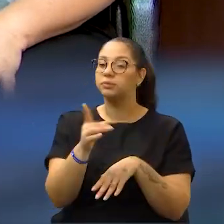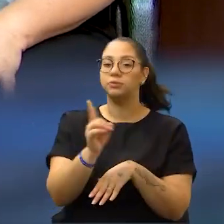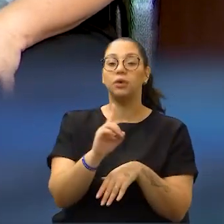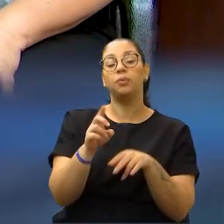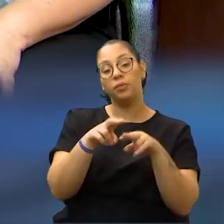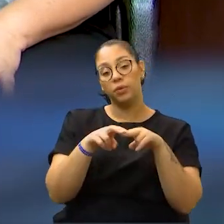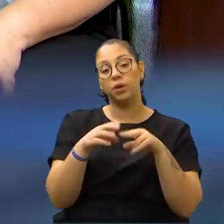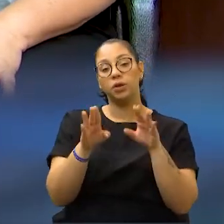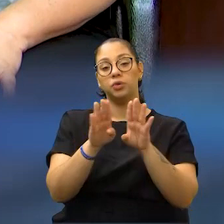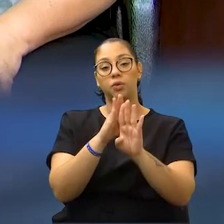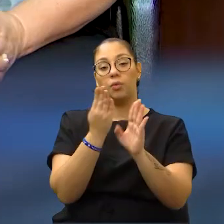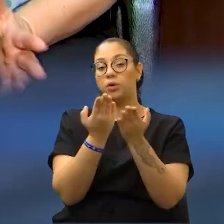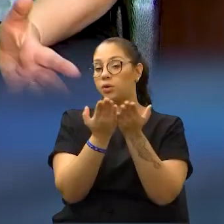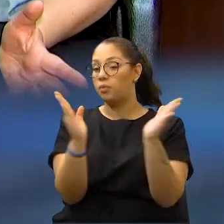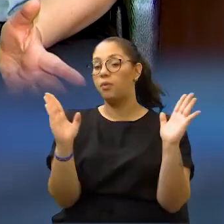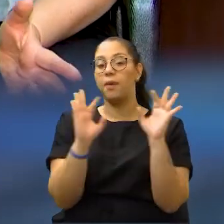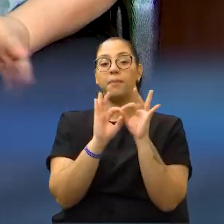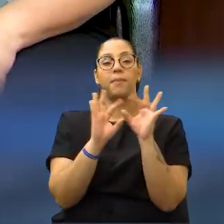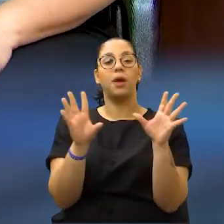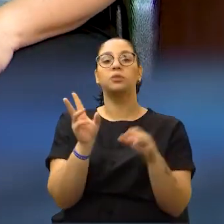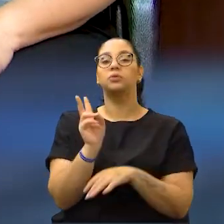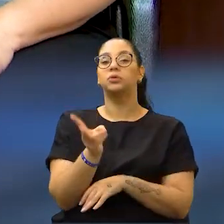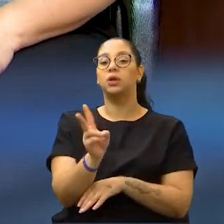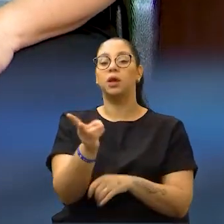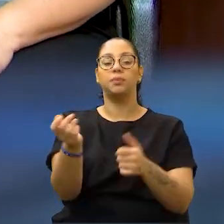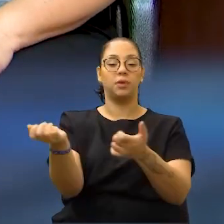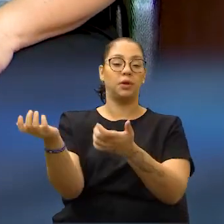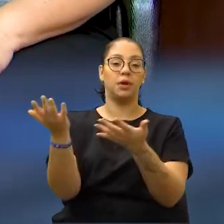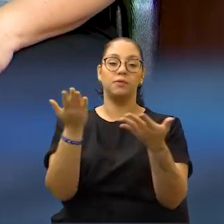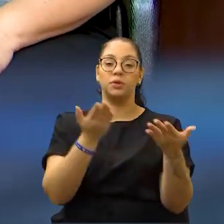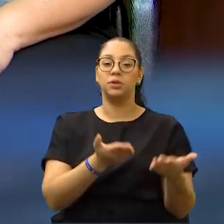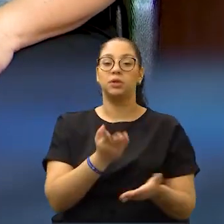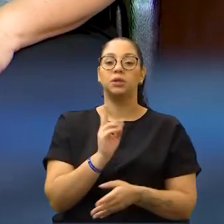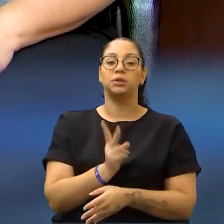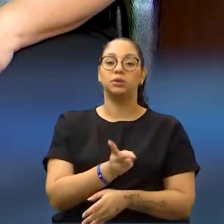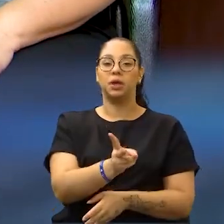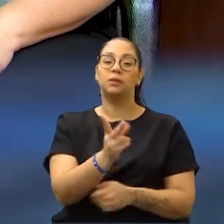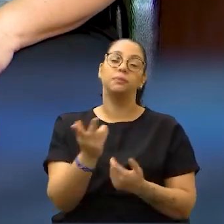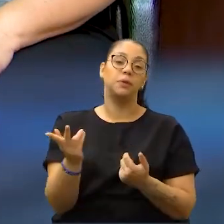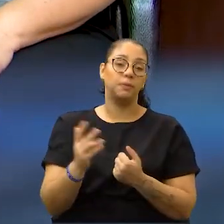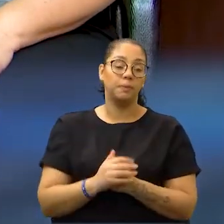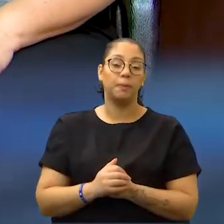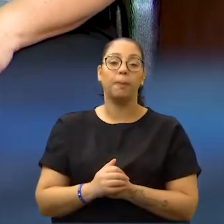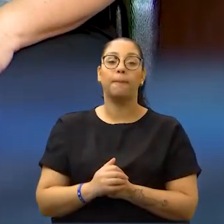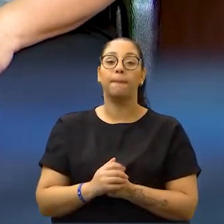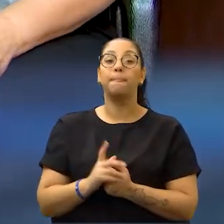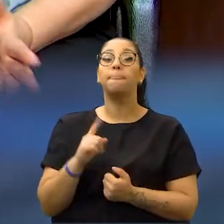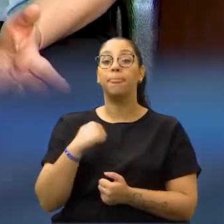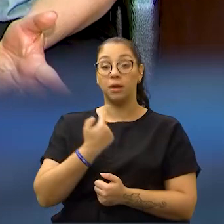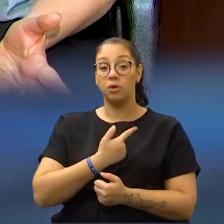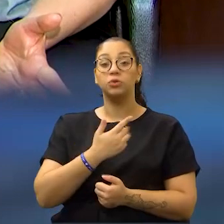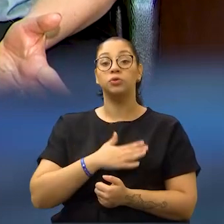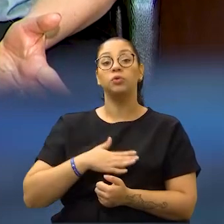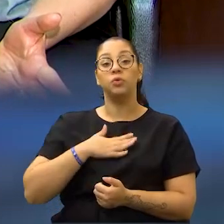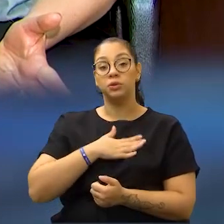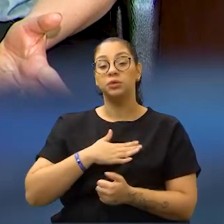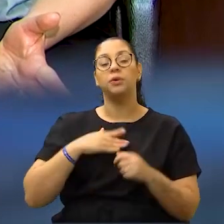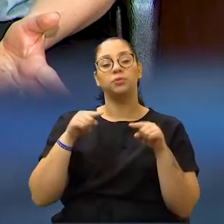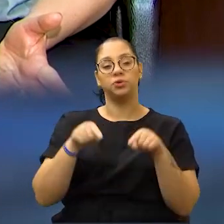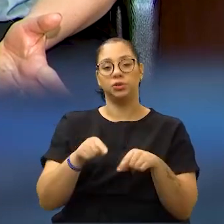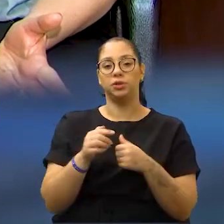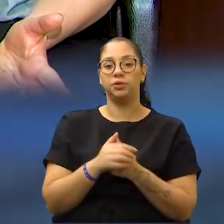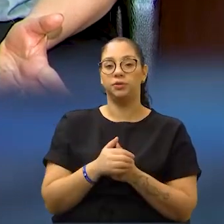estão sempre abertos, a gente está sempre recebendo visita, nós gostamos disso. Isso